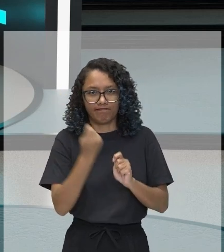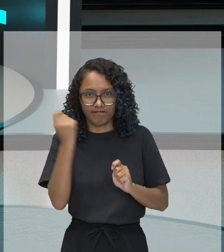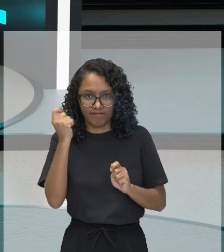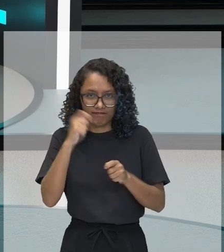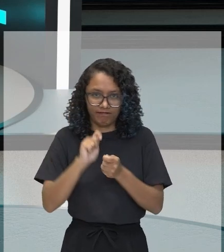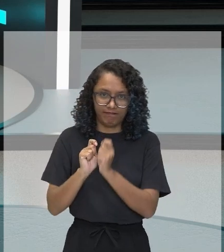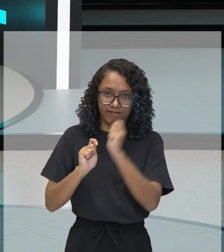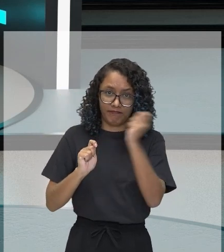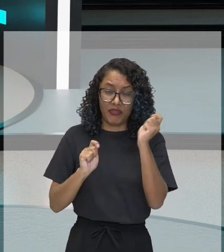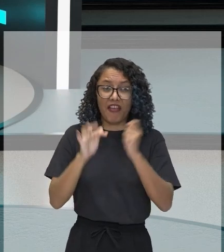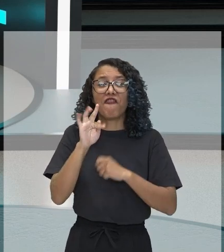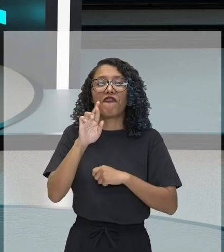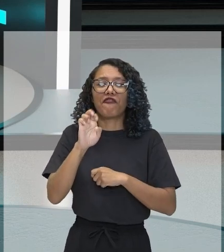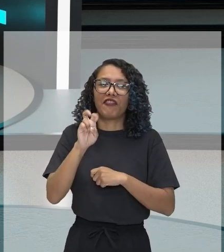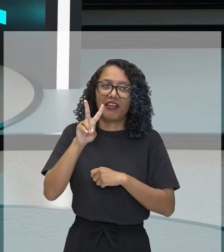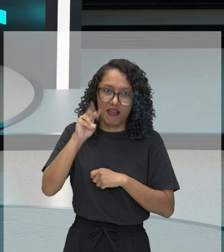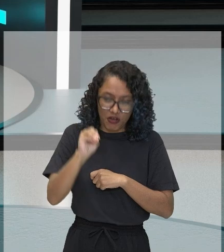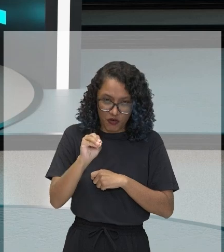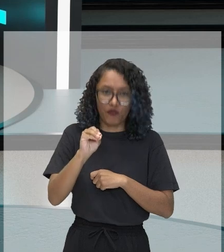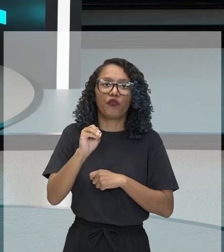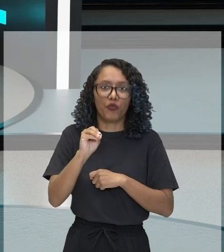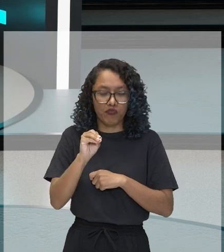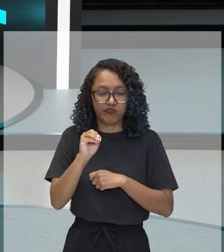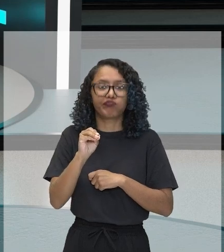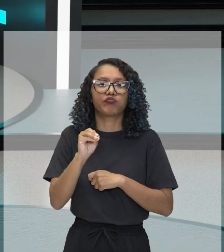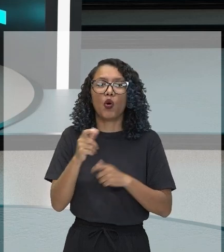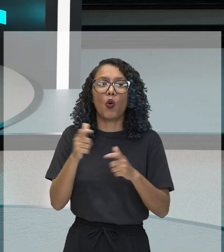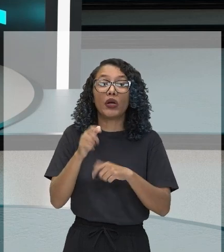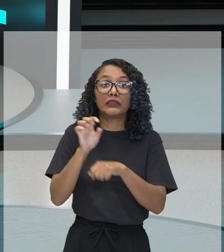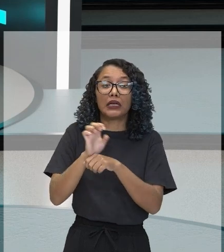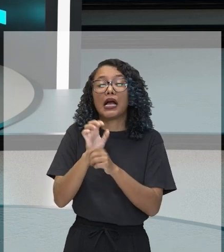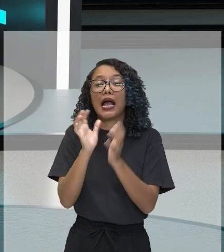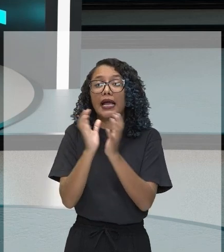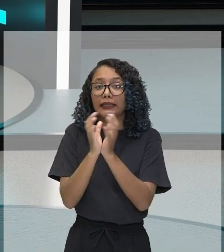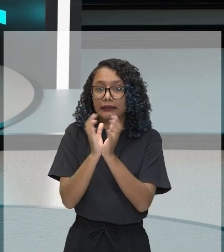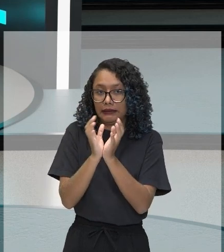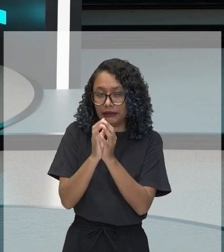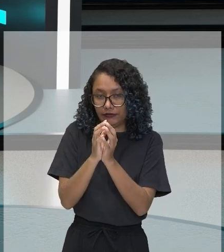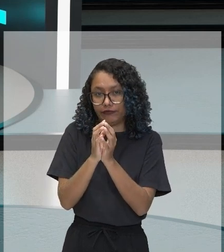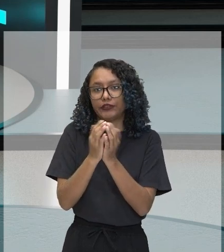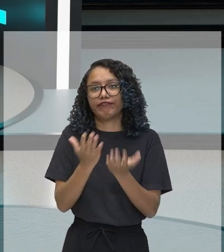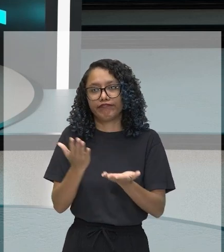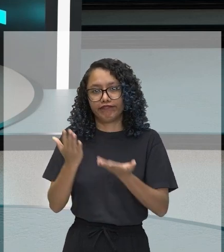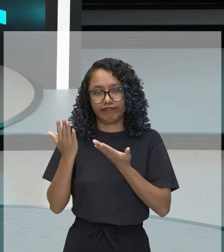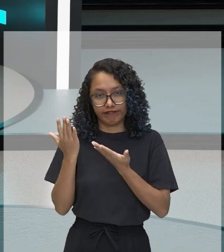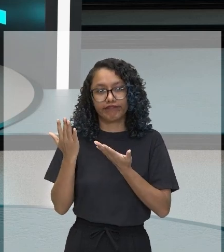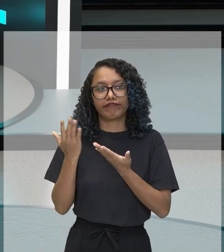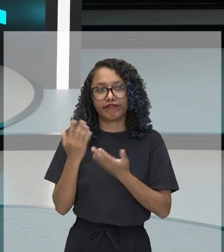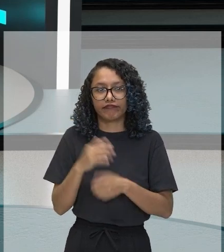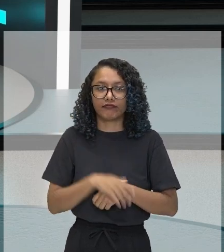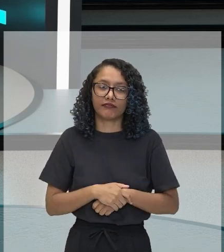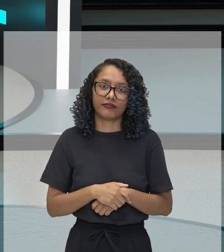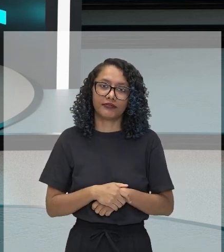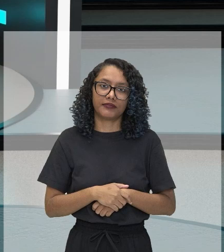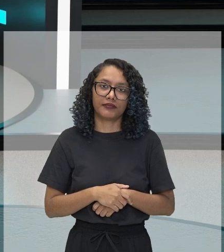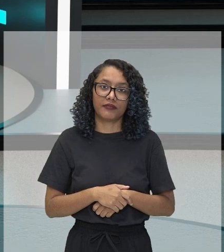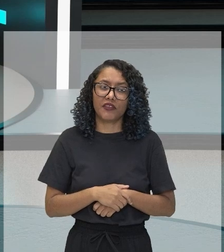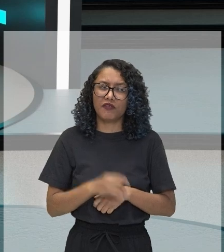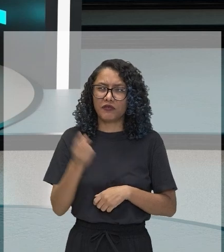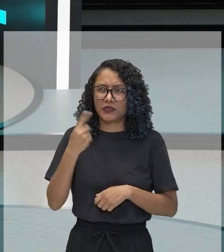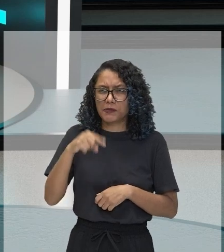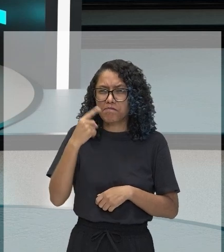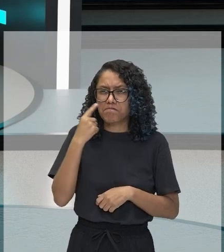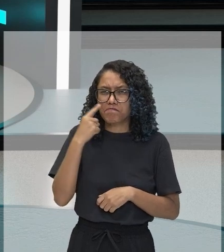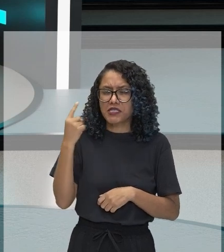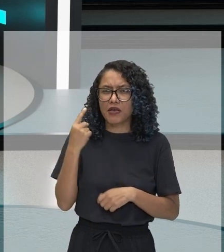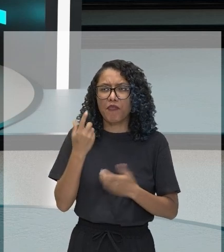região Nordeste, lá no Recife. Então, imediatamente quando você observa essa característica dessa dança,